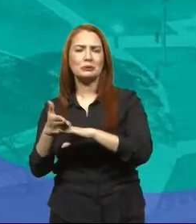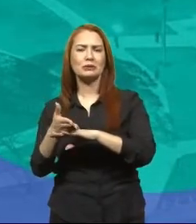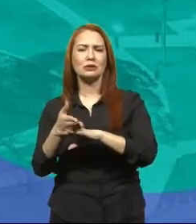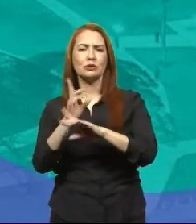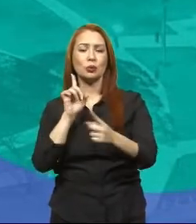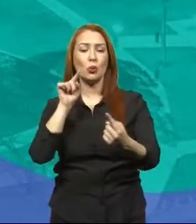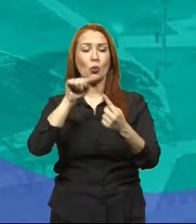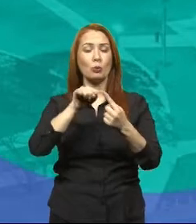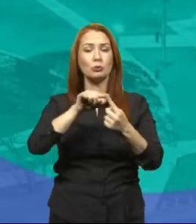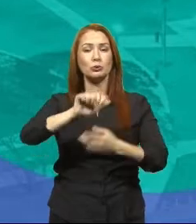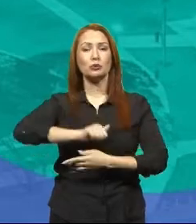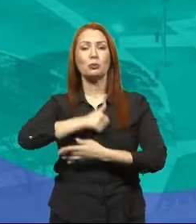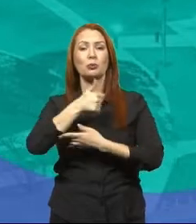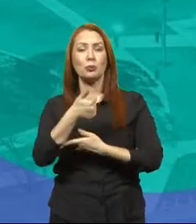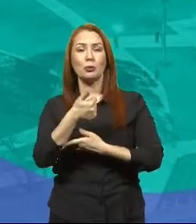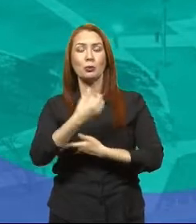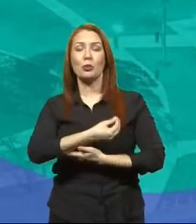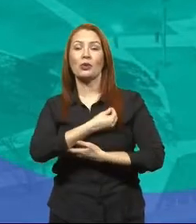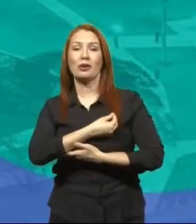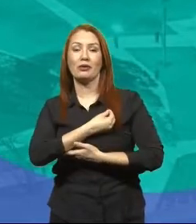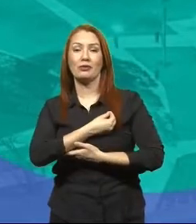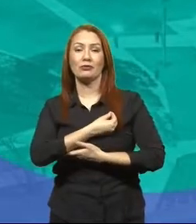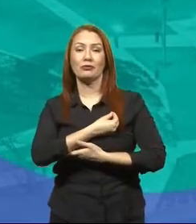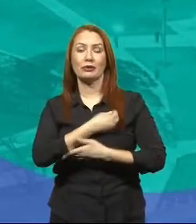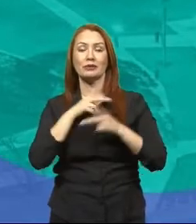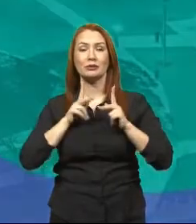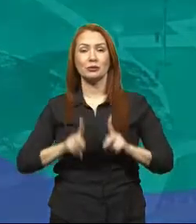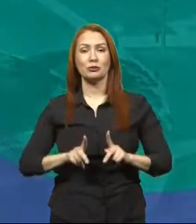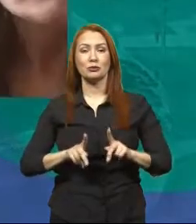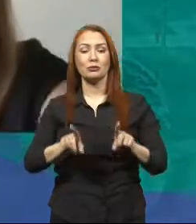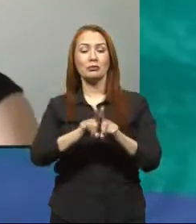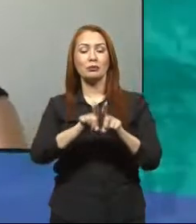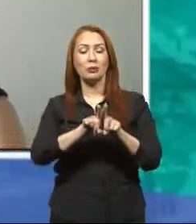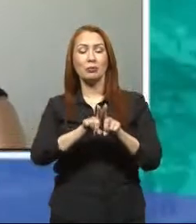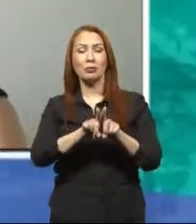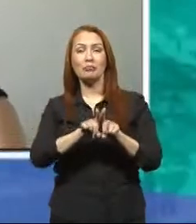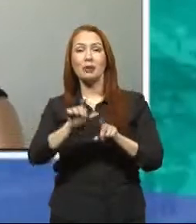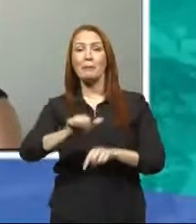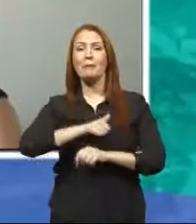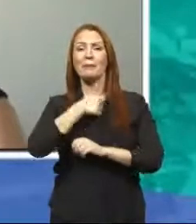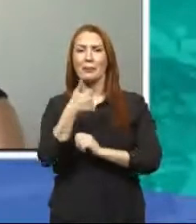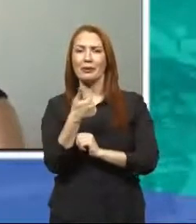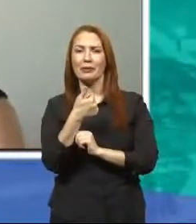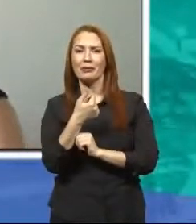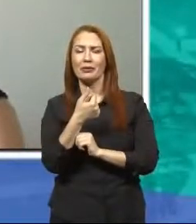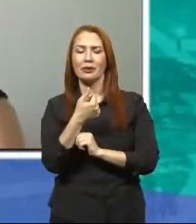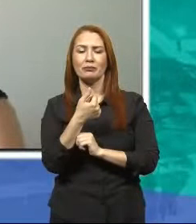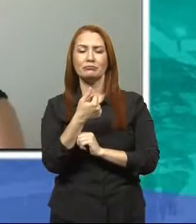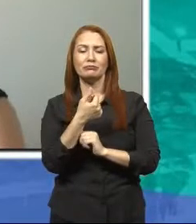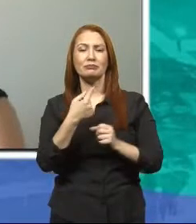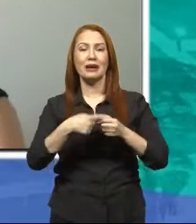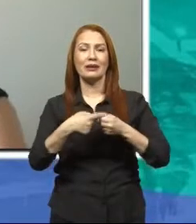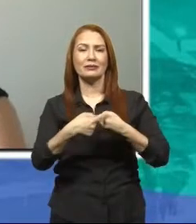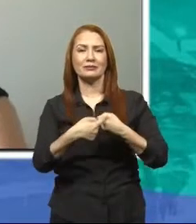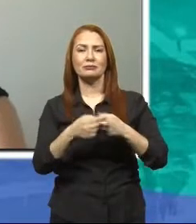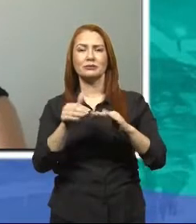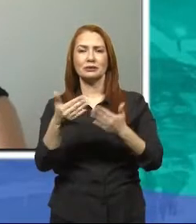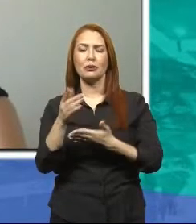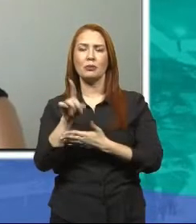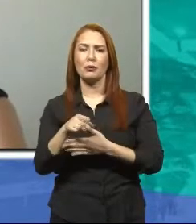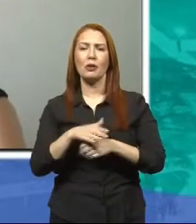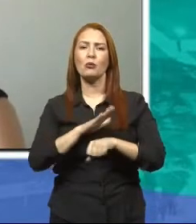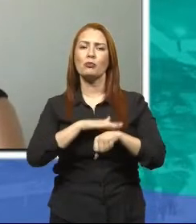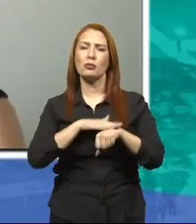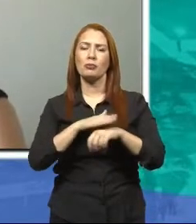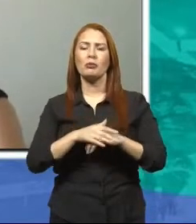o objetivo final de melhorar a vida do cidadão e melhorar o desempenho da cidade. Então, eu acho que nós estamos num ponto de inflexão muito importante.